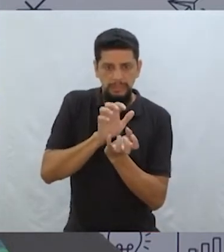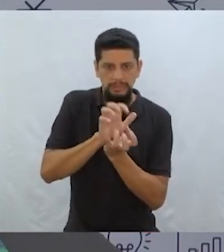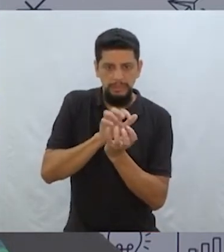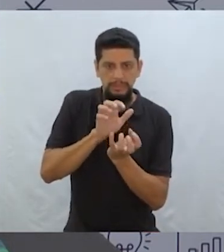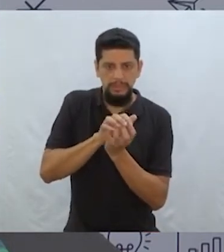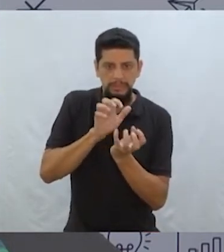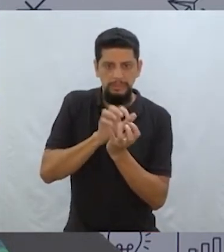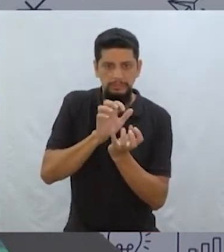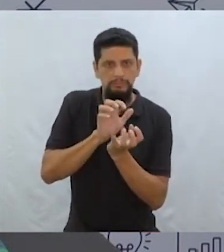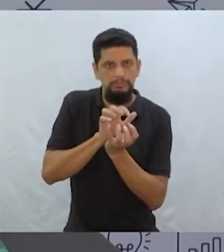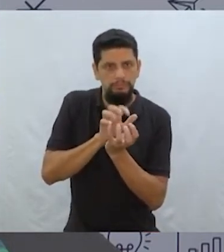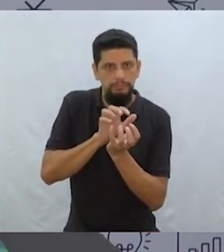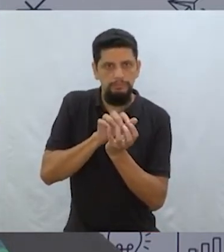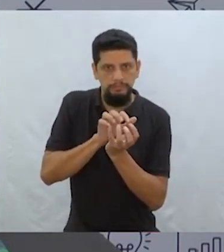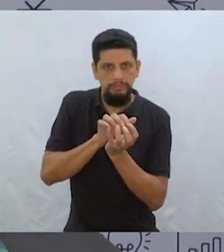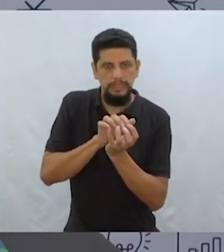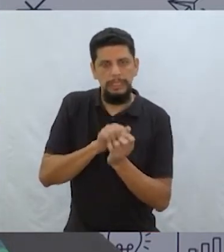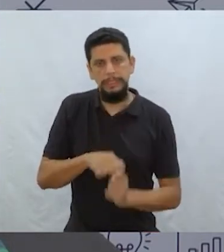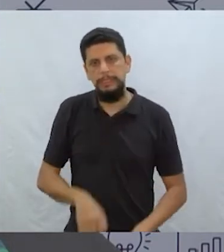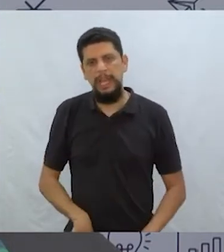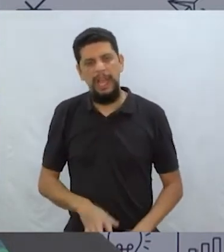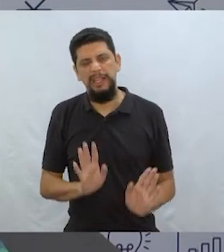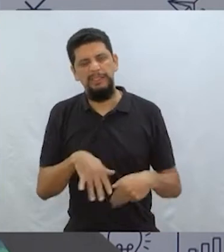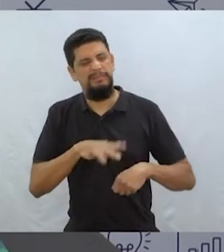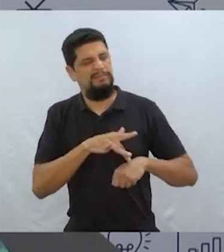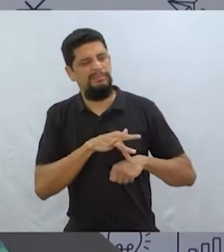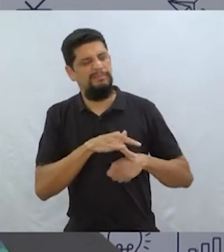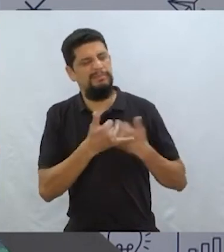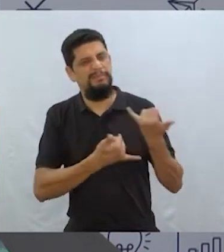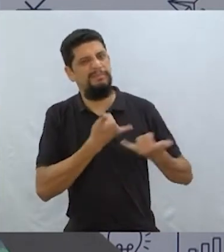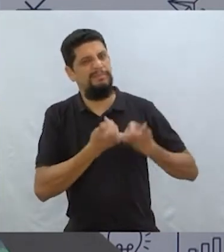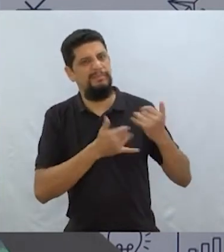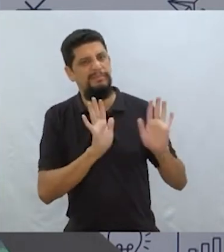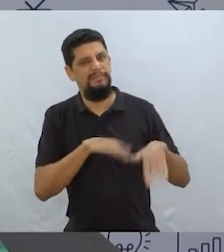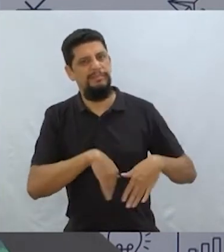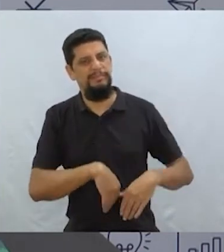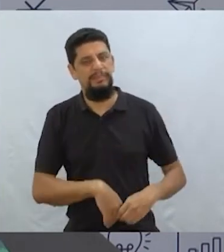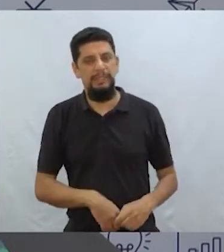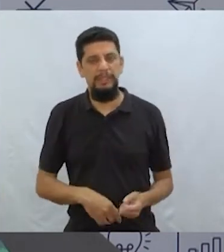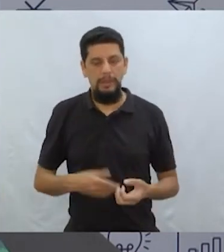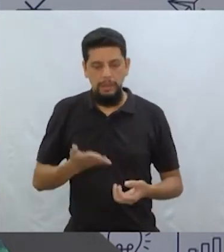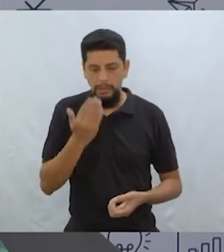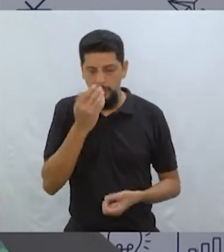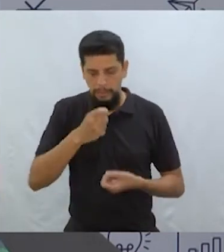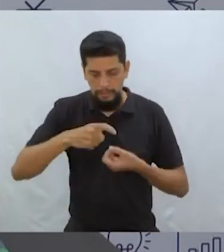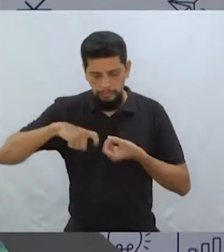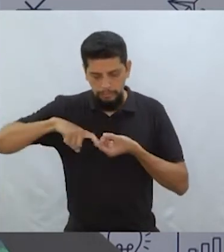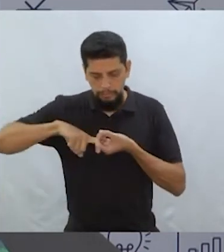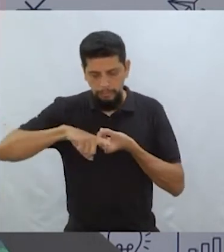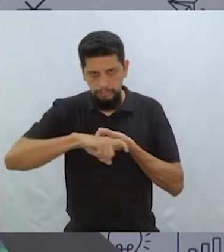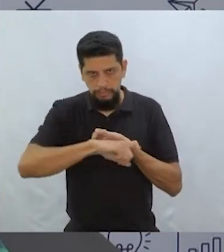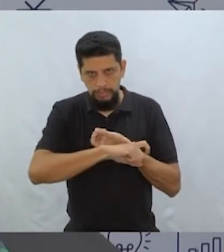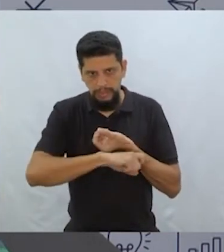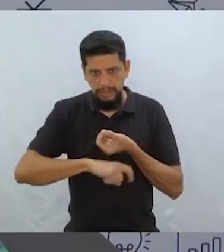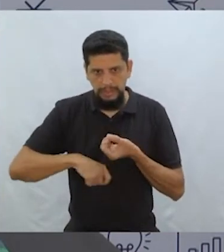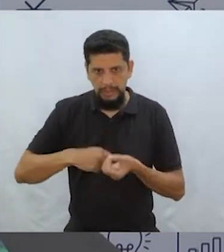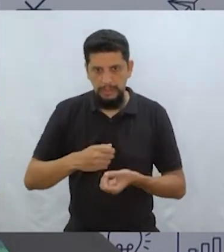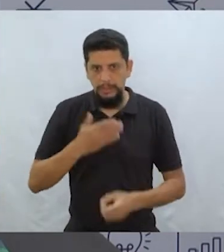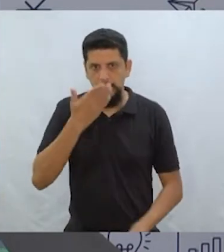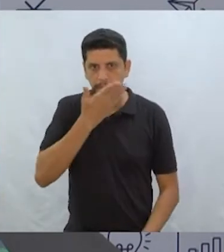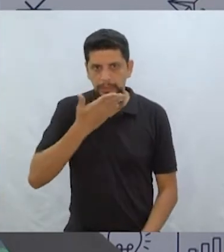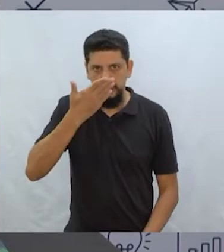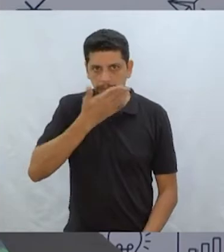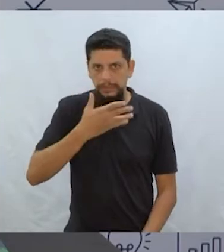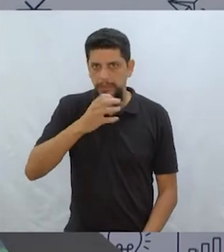olhinho malicioso nem te ligo pra brincadeira comenda a goiabadas o